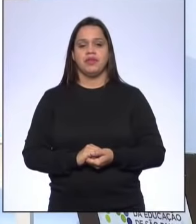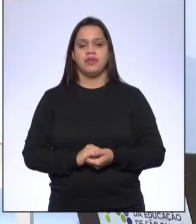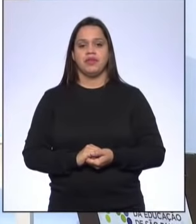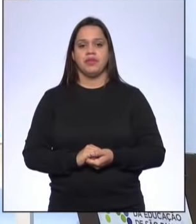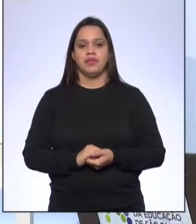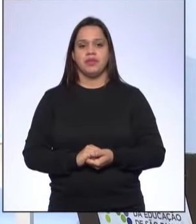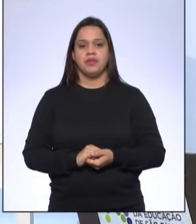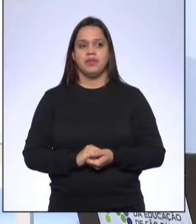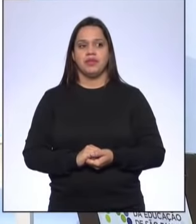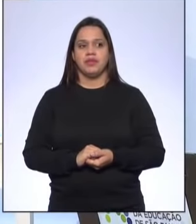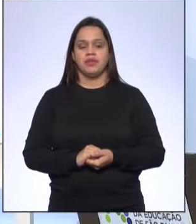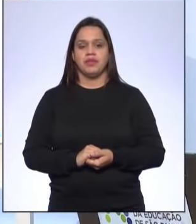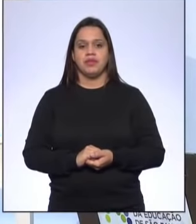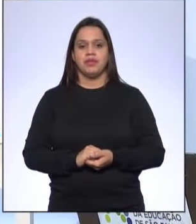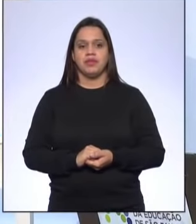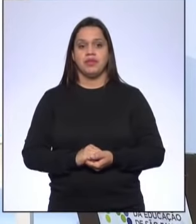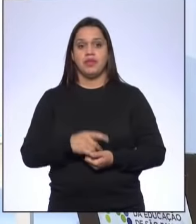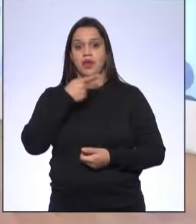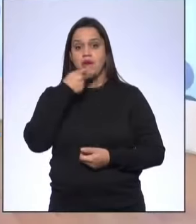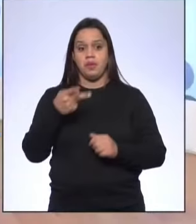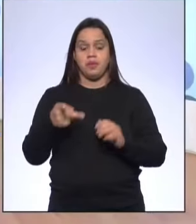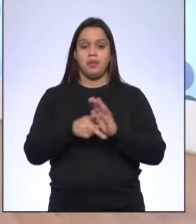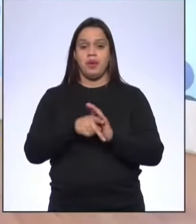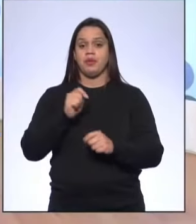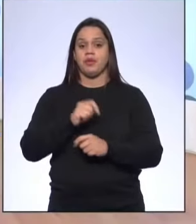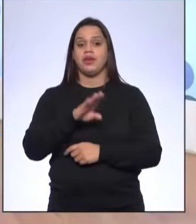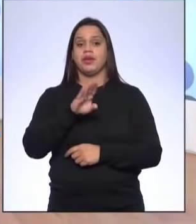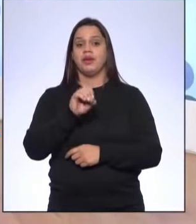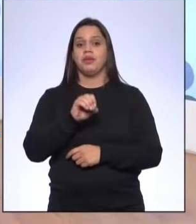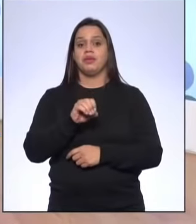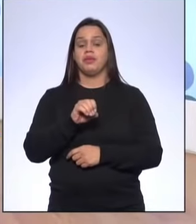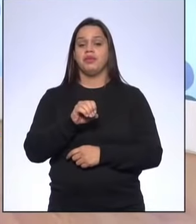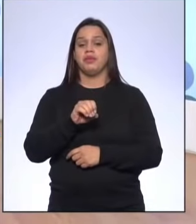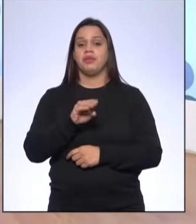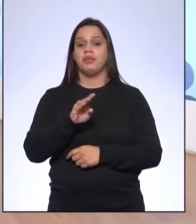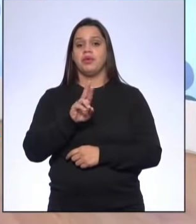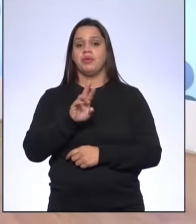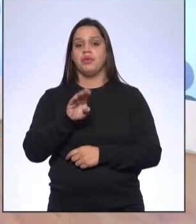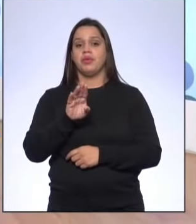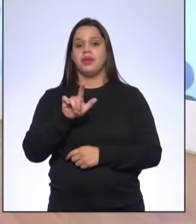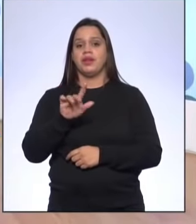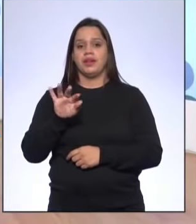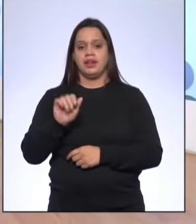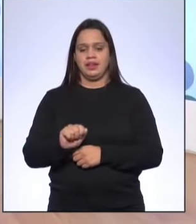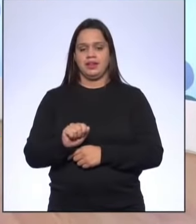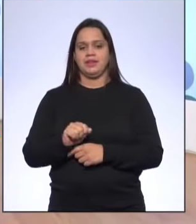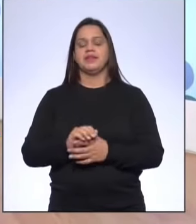o vinícius falou butterfly on a wonderful vinícius butterfly